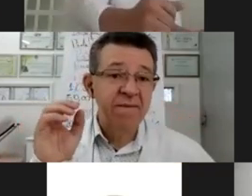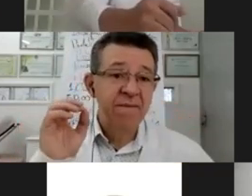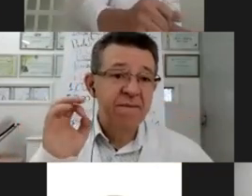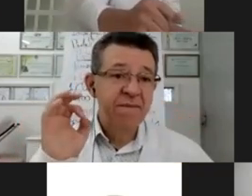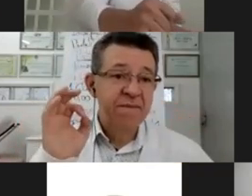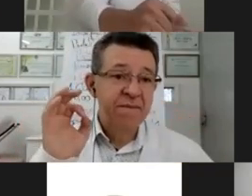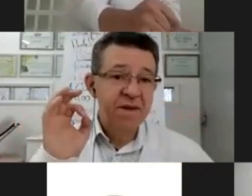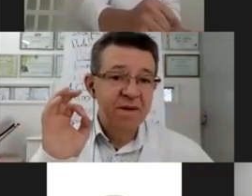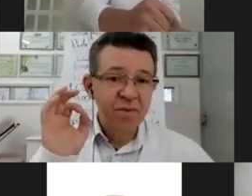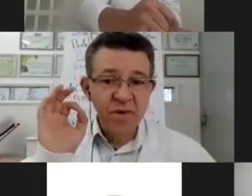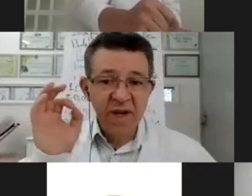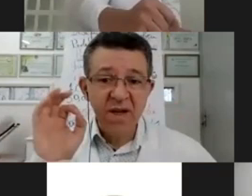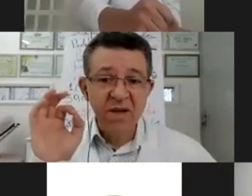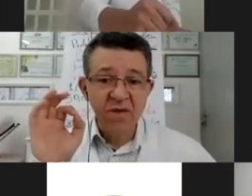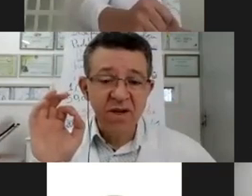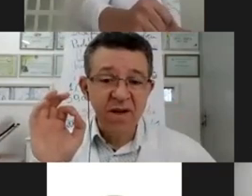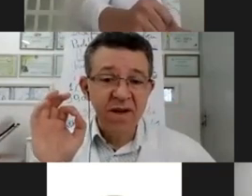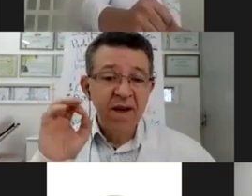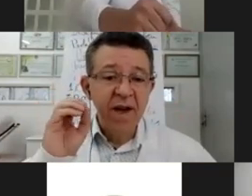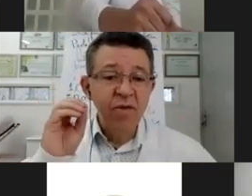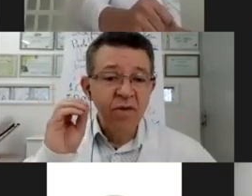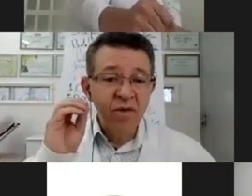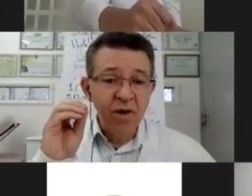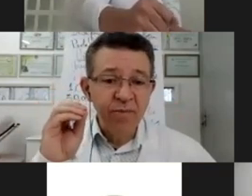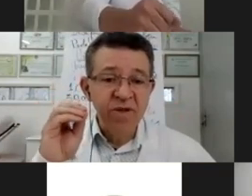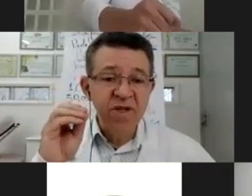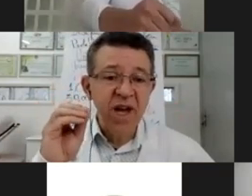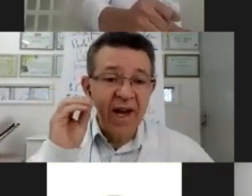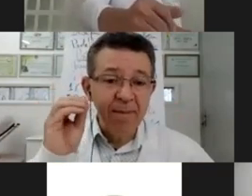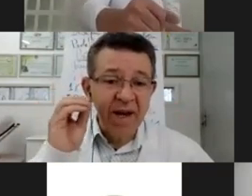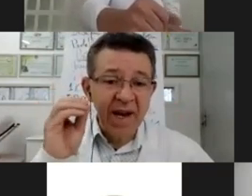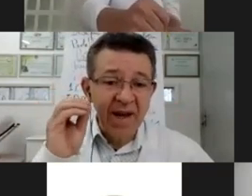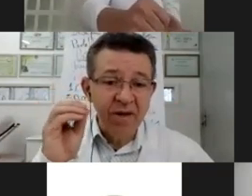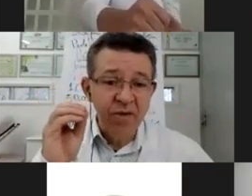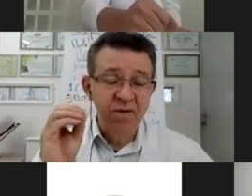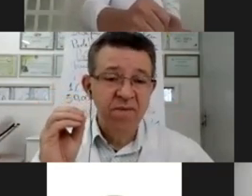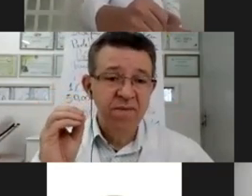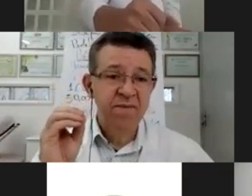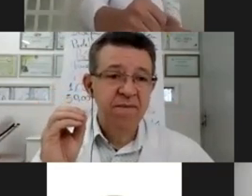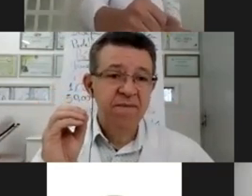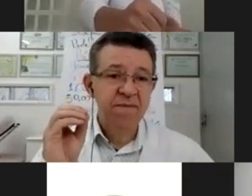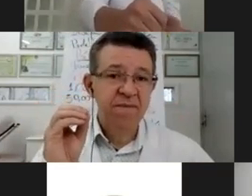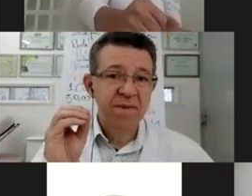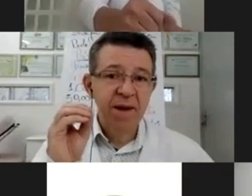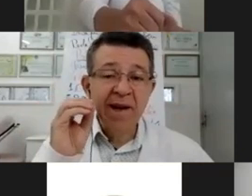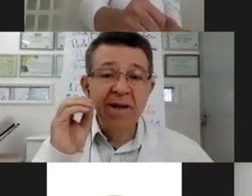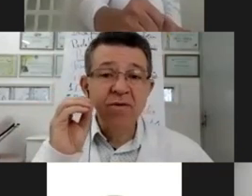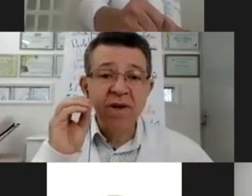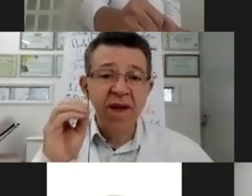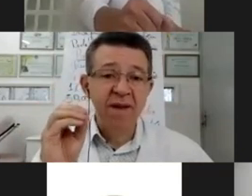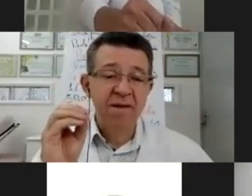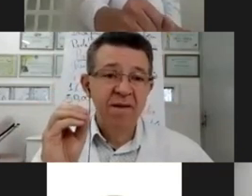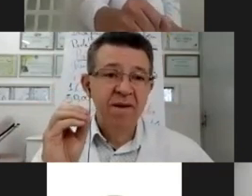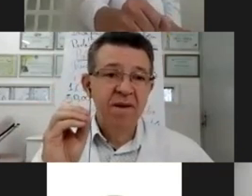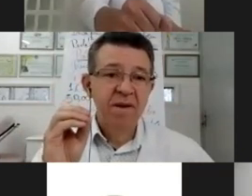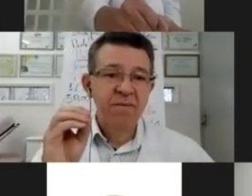ser, hein? Pura essência do ser. É o corpo se rebelando. Rebelando do